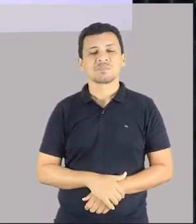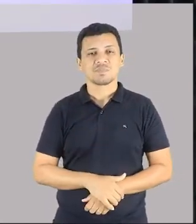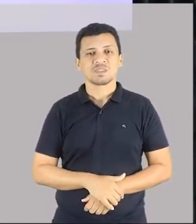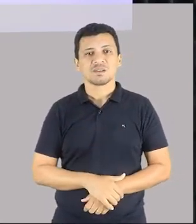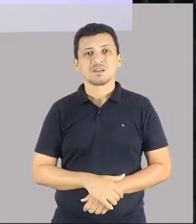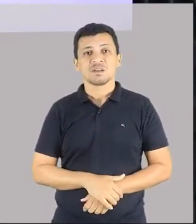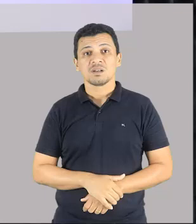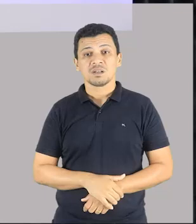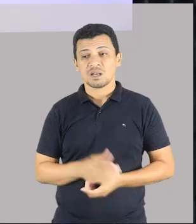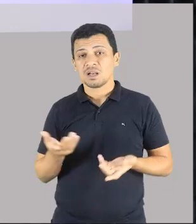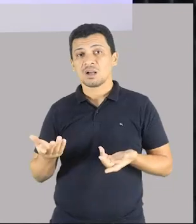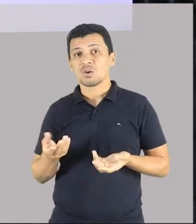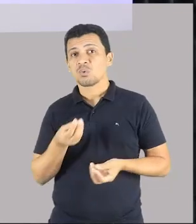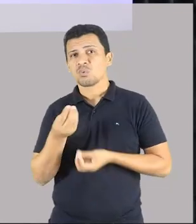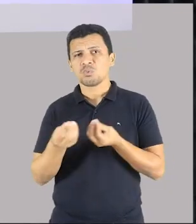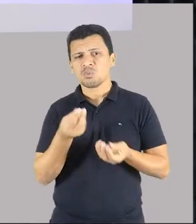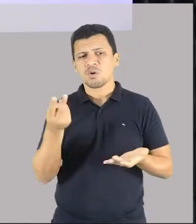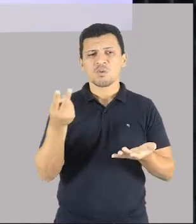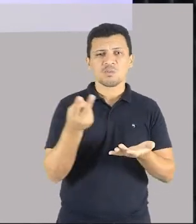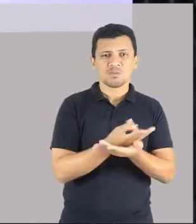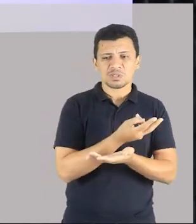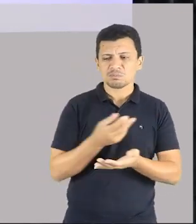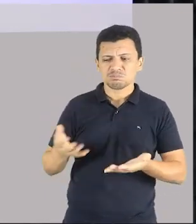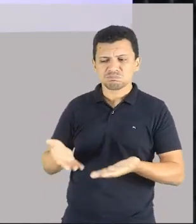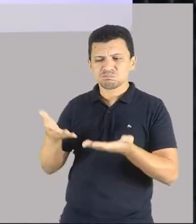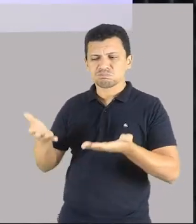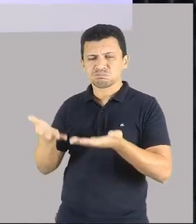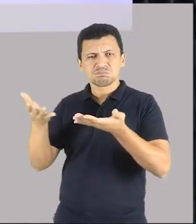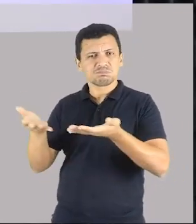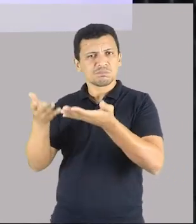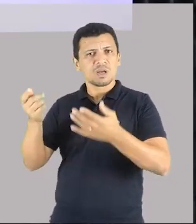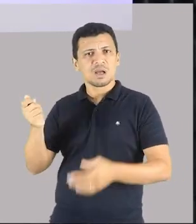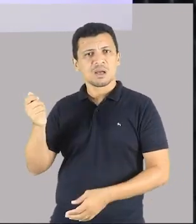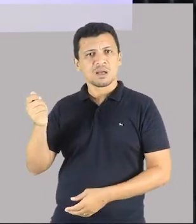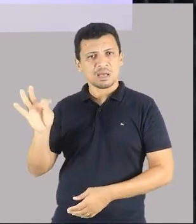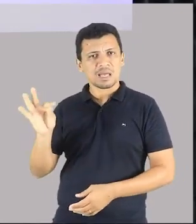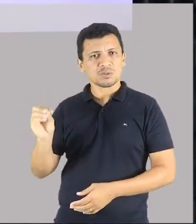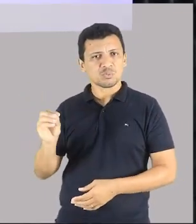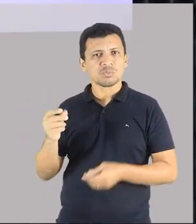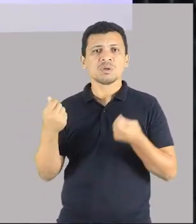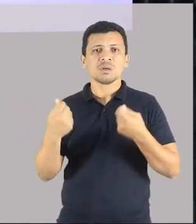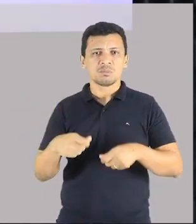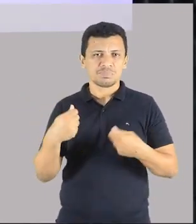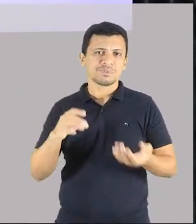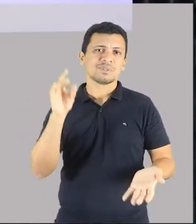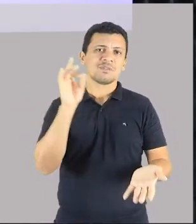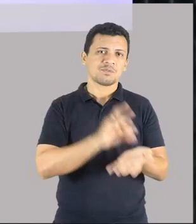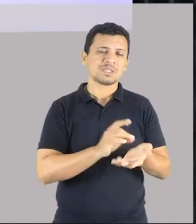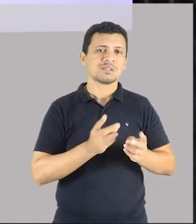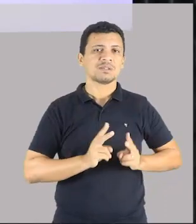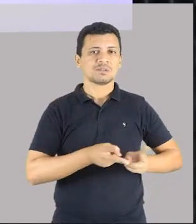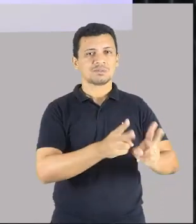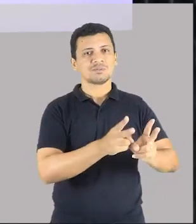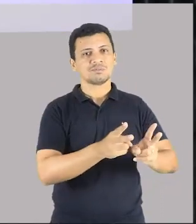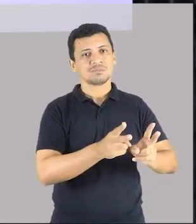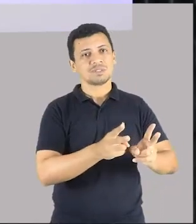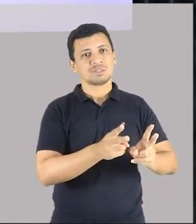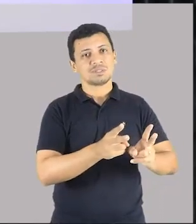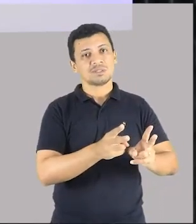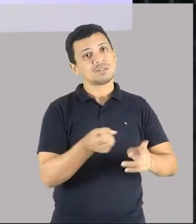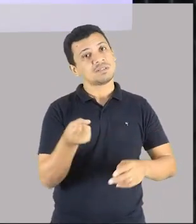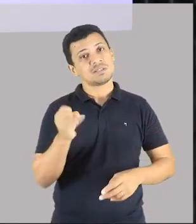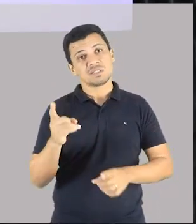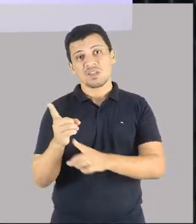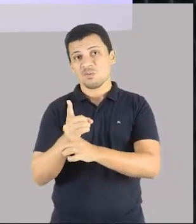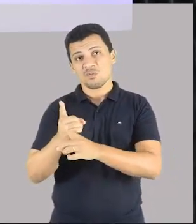fatos alegados na motivação do ato administrativo têm sempre que ser verdadeiros. E se não forem, o